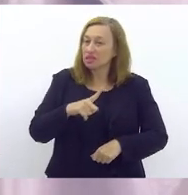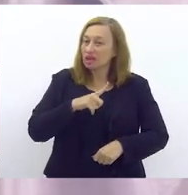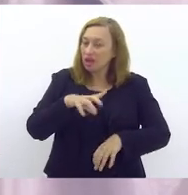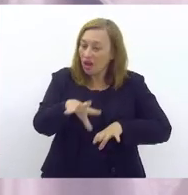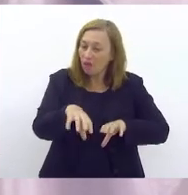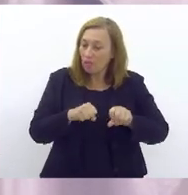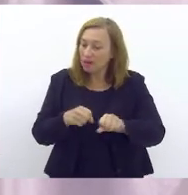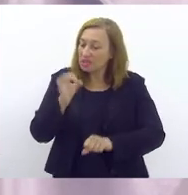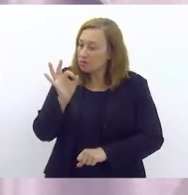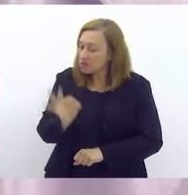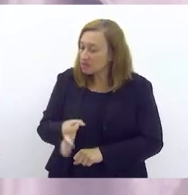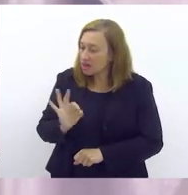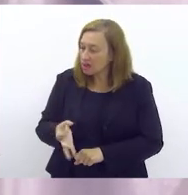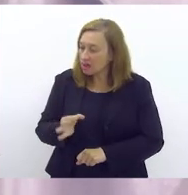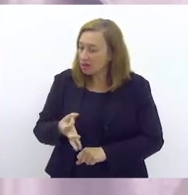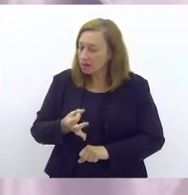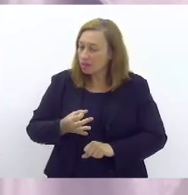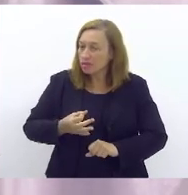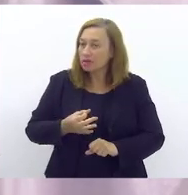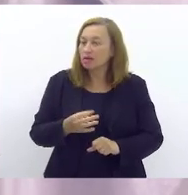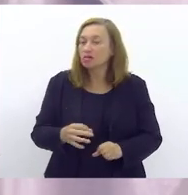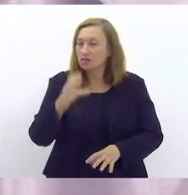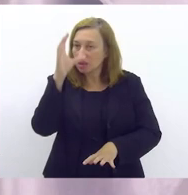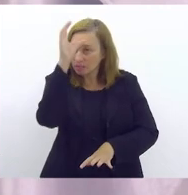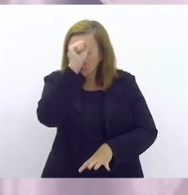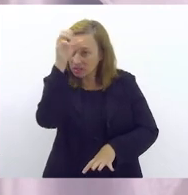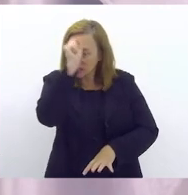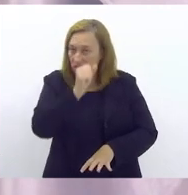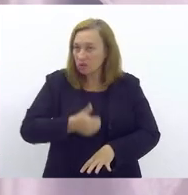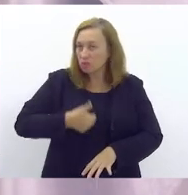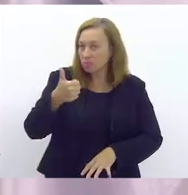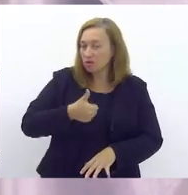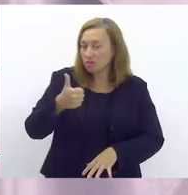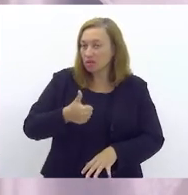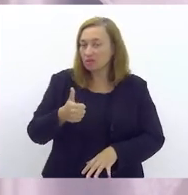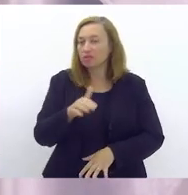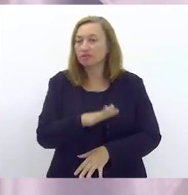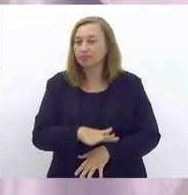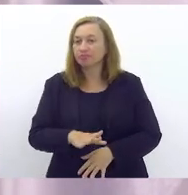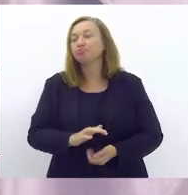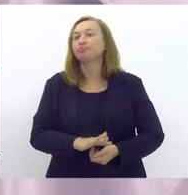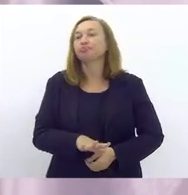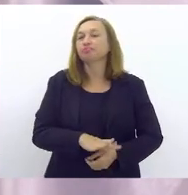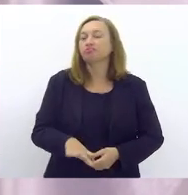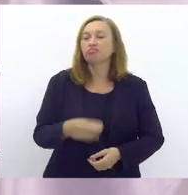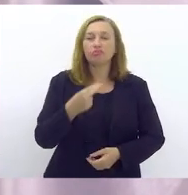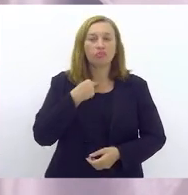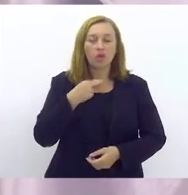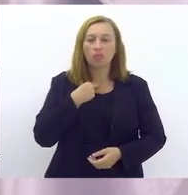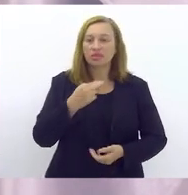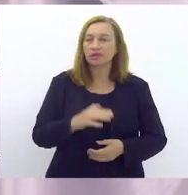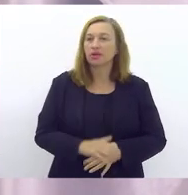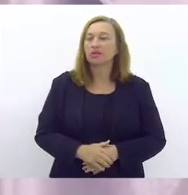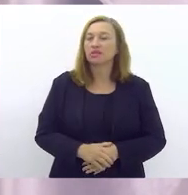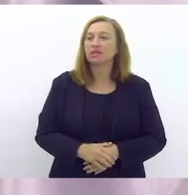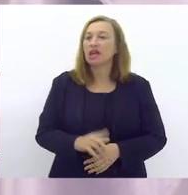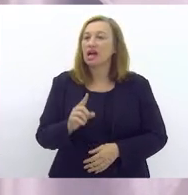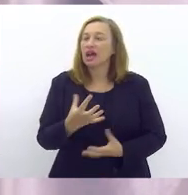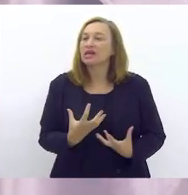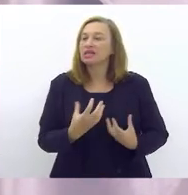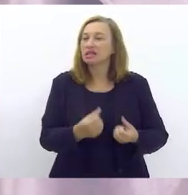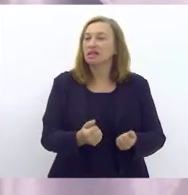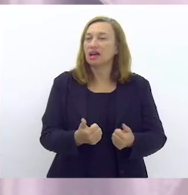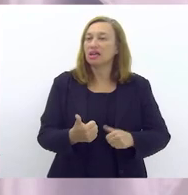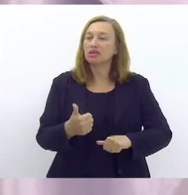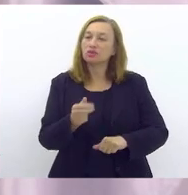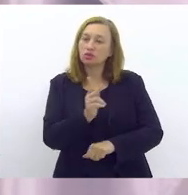exercer a função de iniciar a jornada de aprendizado da primeiríssima infância. Não podemos mais admitir que as